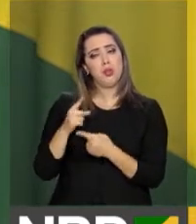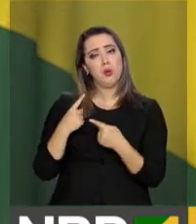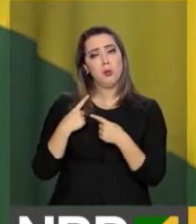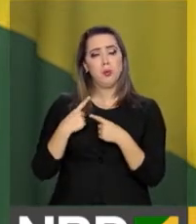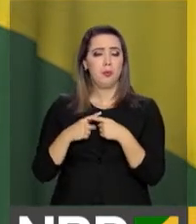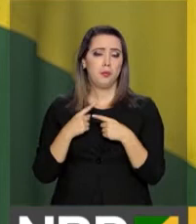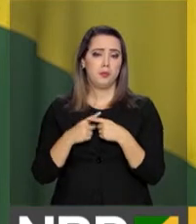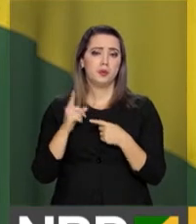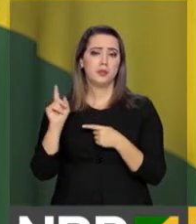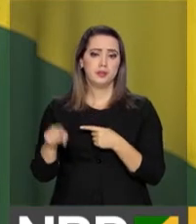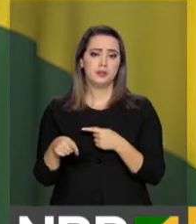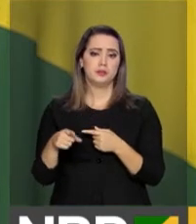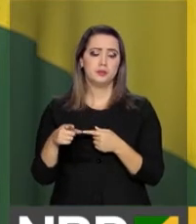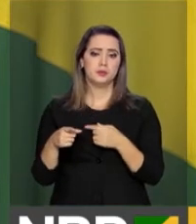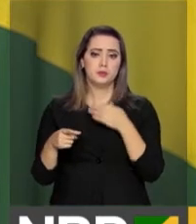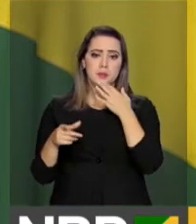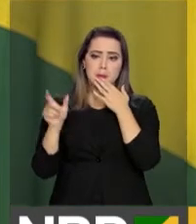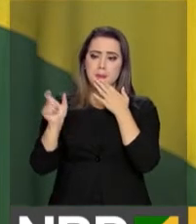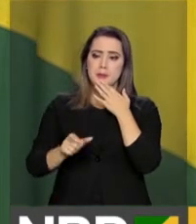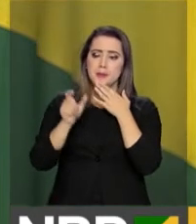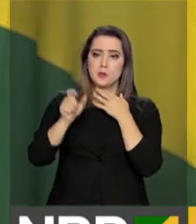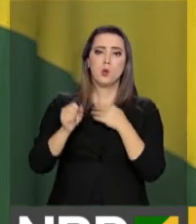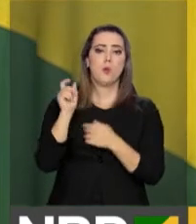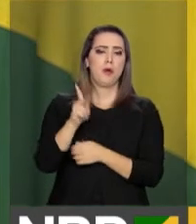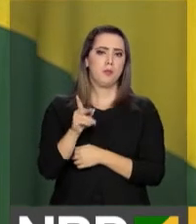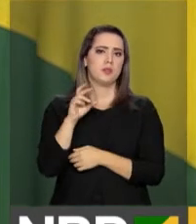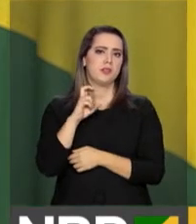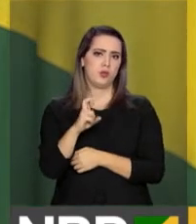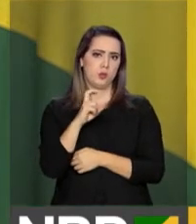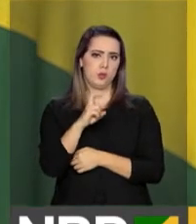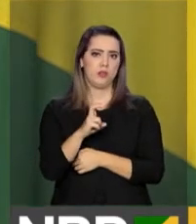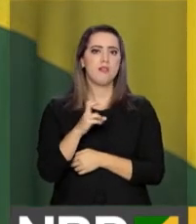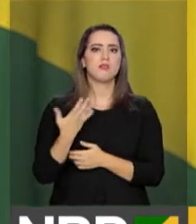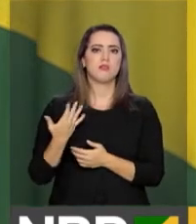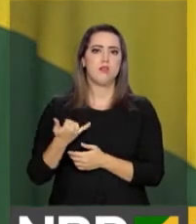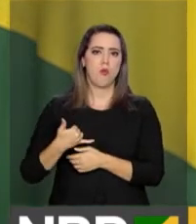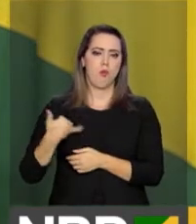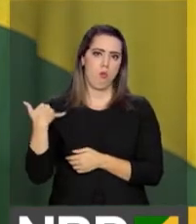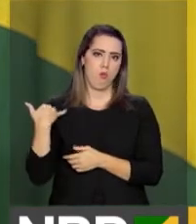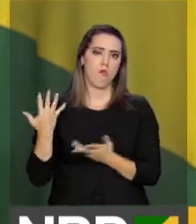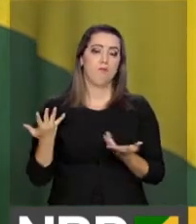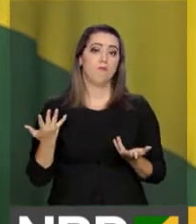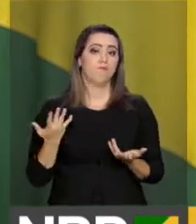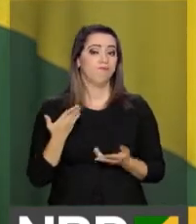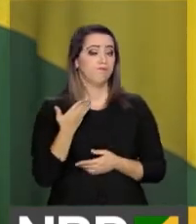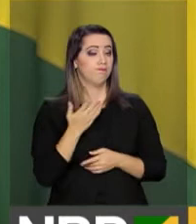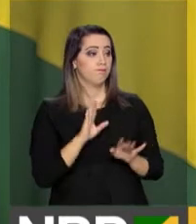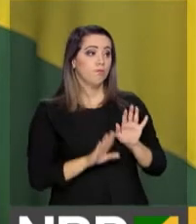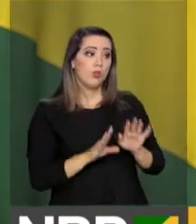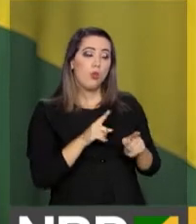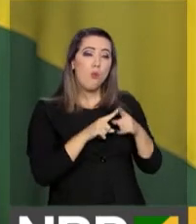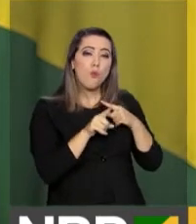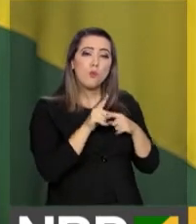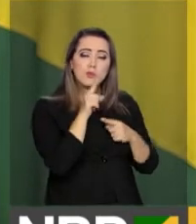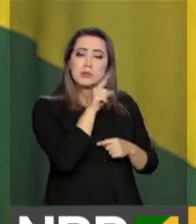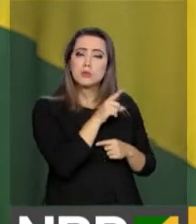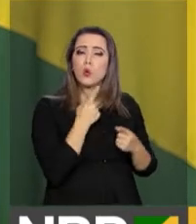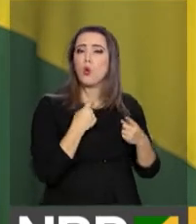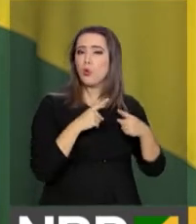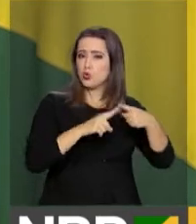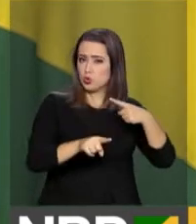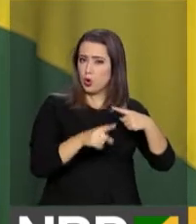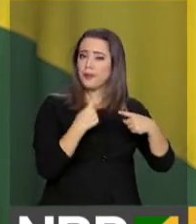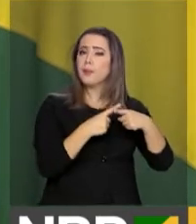é o cidadão se aposenta com 55 anos você talvez seja contrário porque